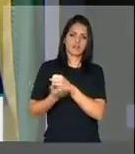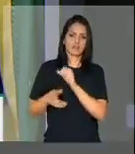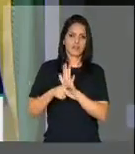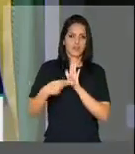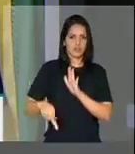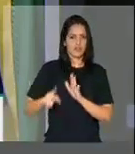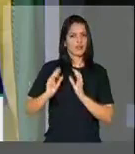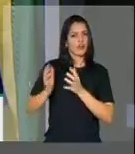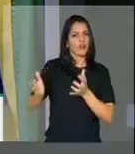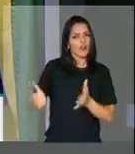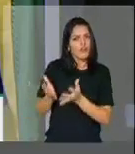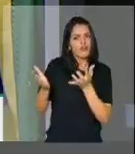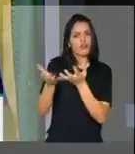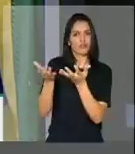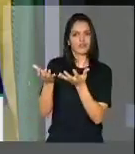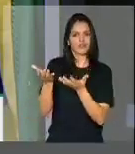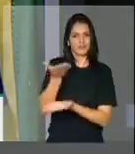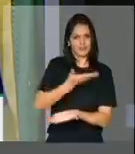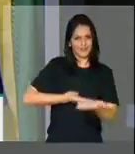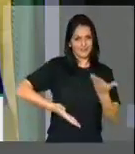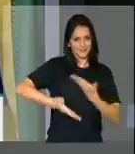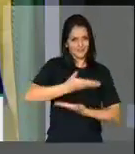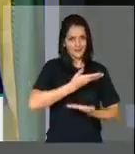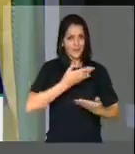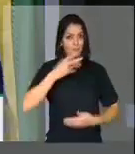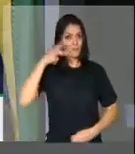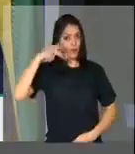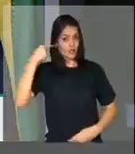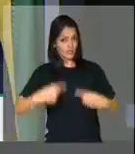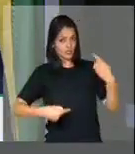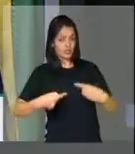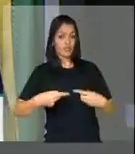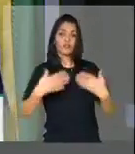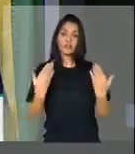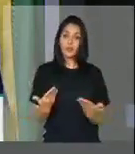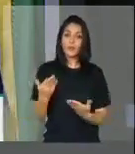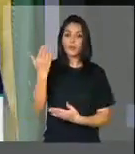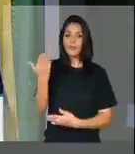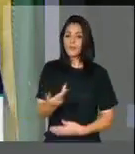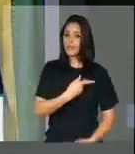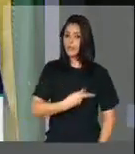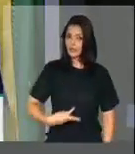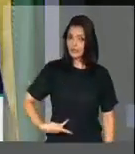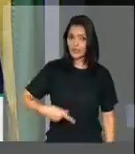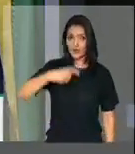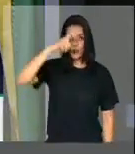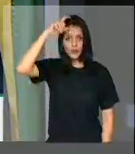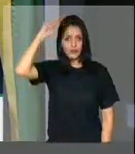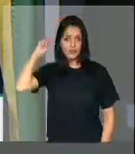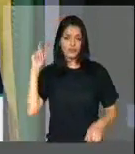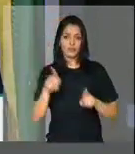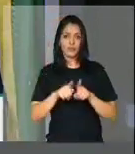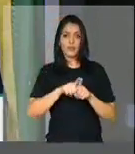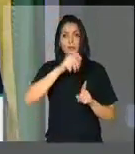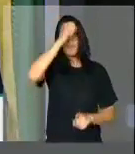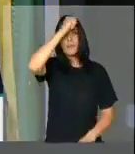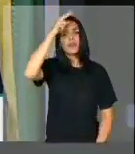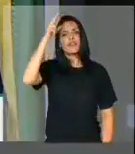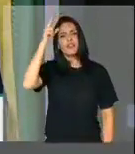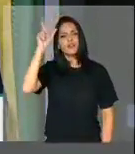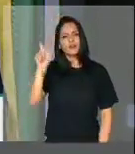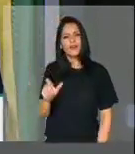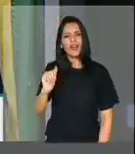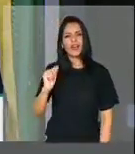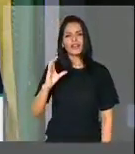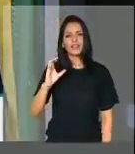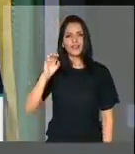da nossa convivência. E nisso, presidente Rodrigo Maia e prefeito ACM Neto,